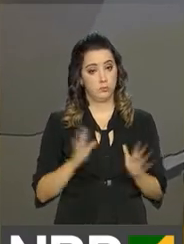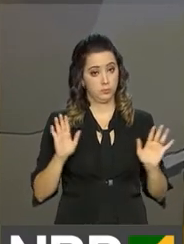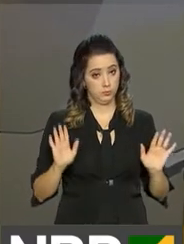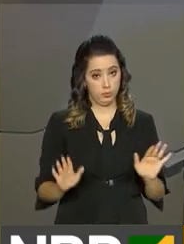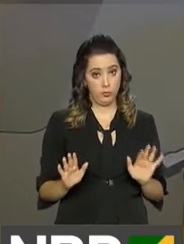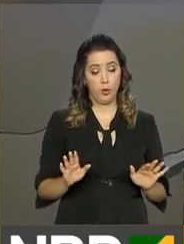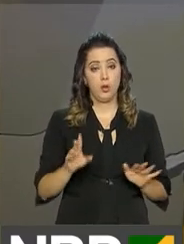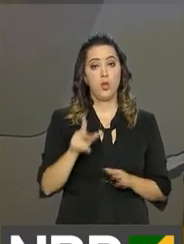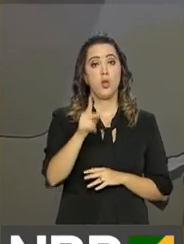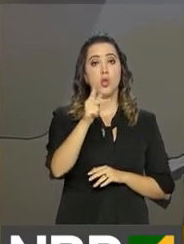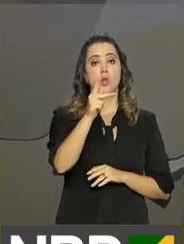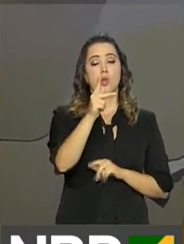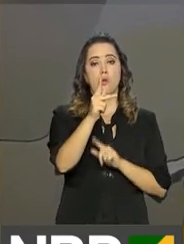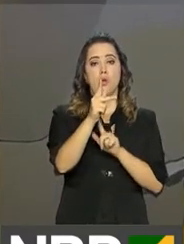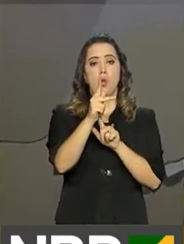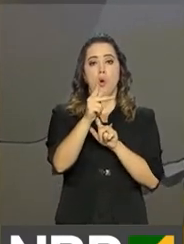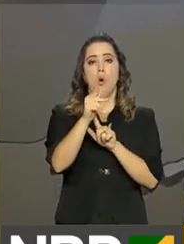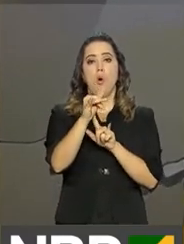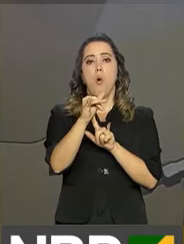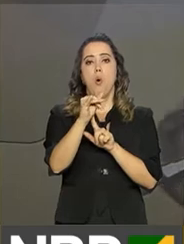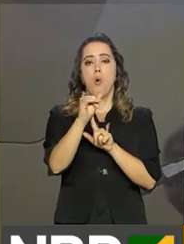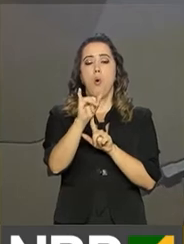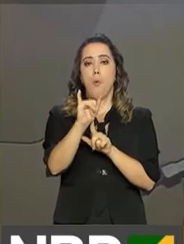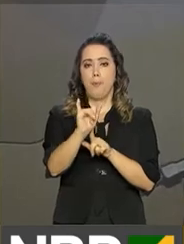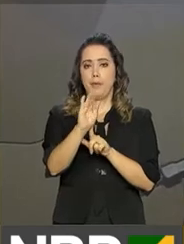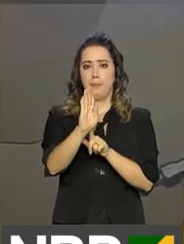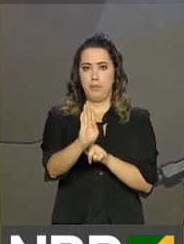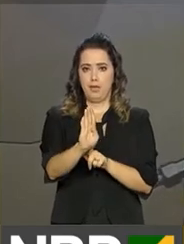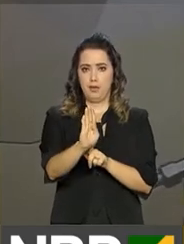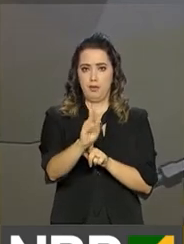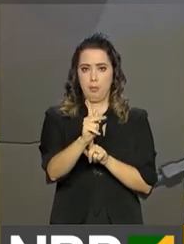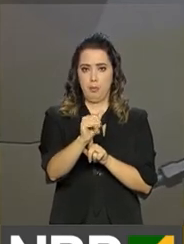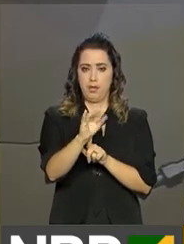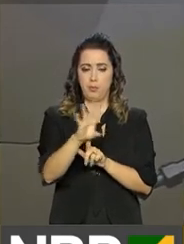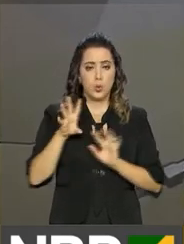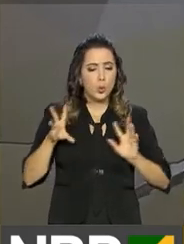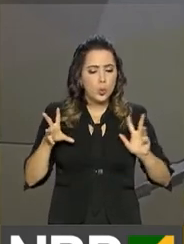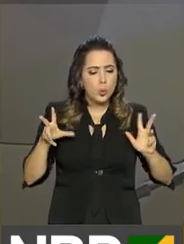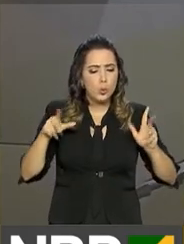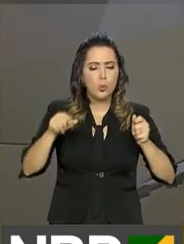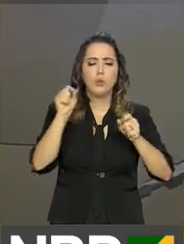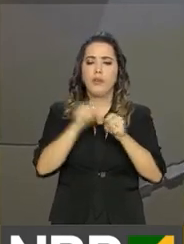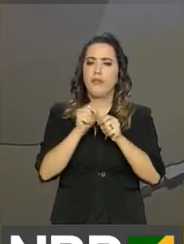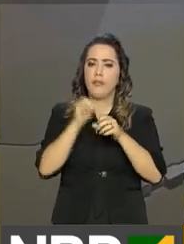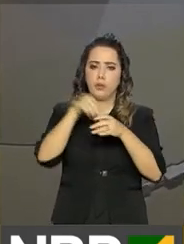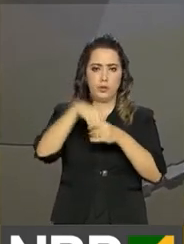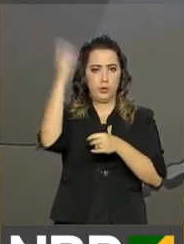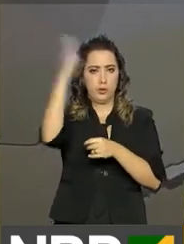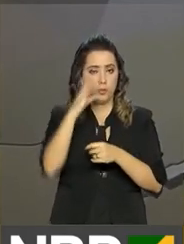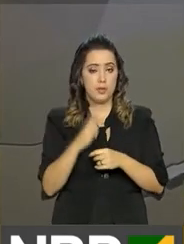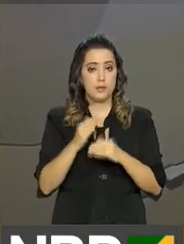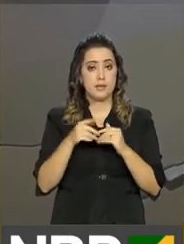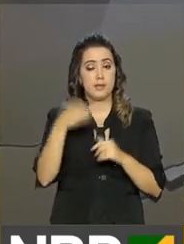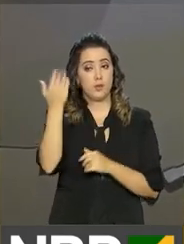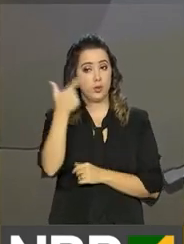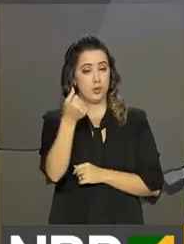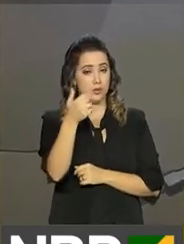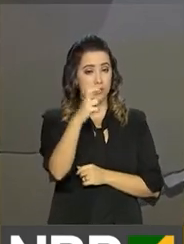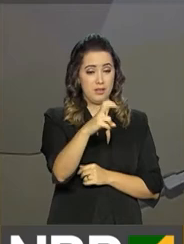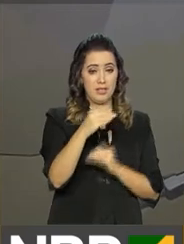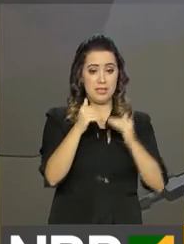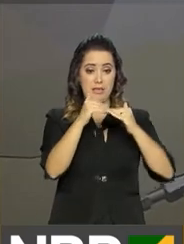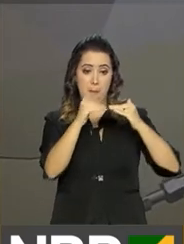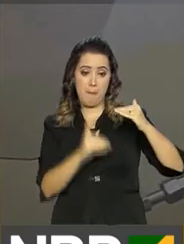PIB, o Produto Interno Bruto, quer dizer, tudo aquilo que se produz no país, em 2015 era menos 3,6.